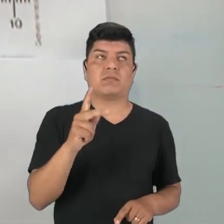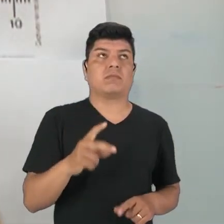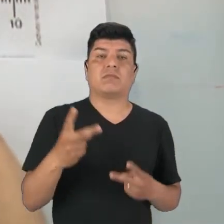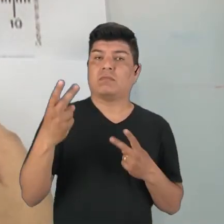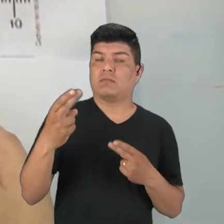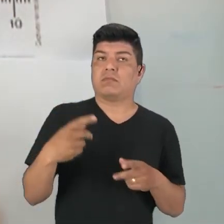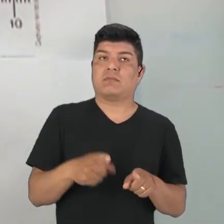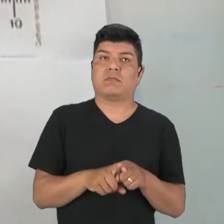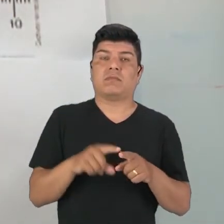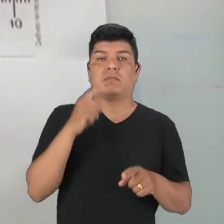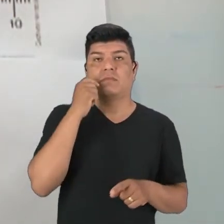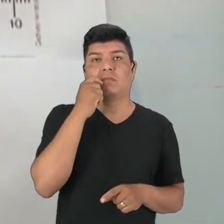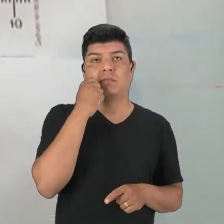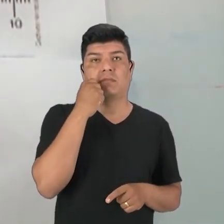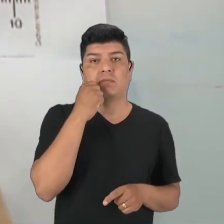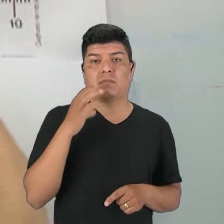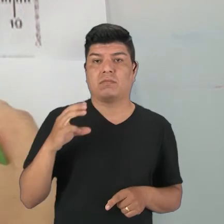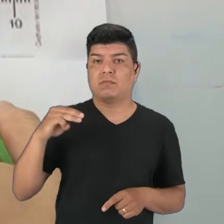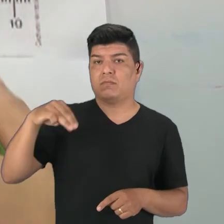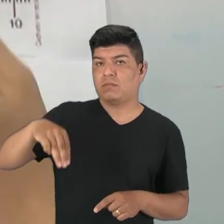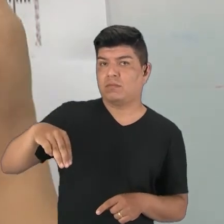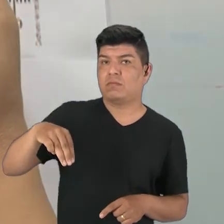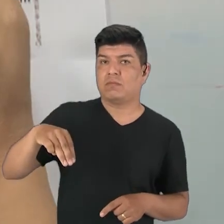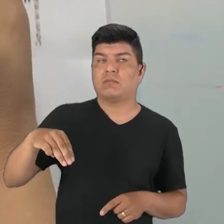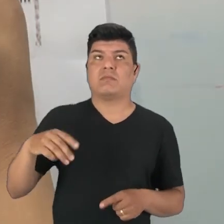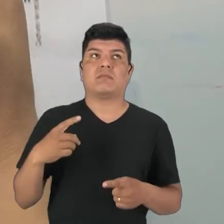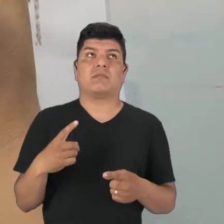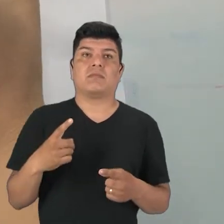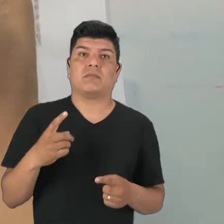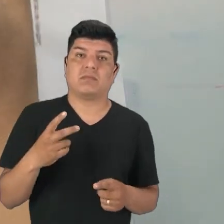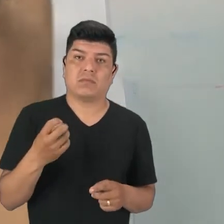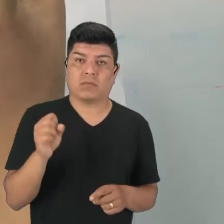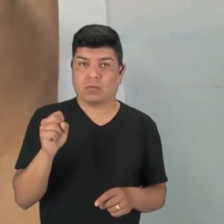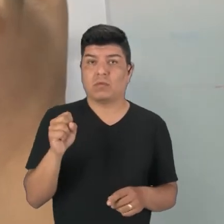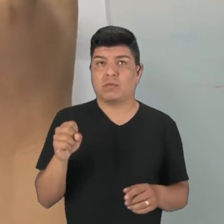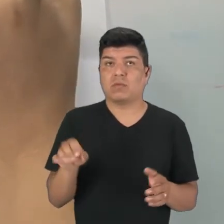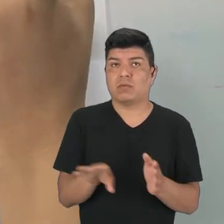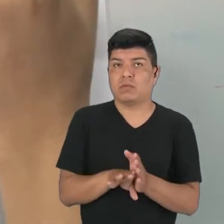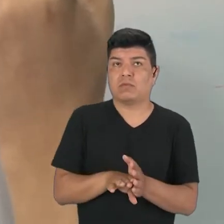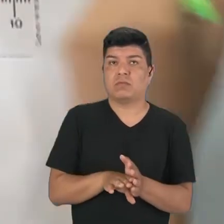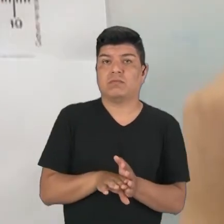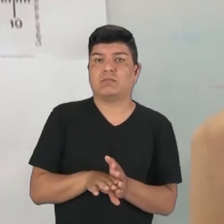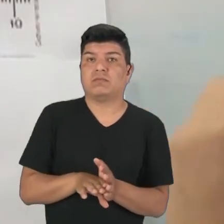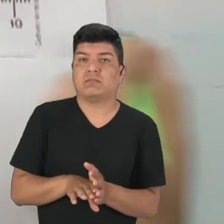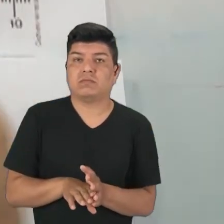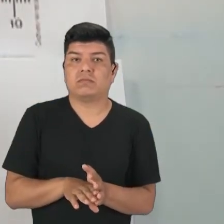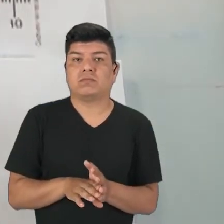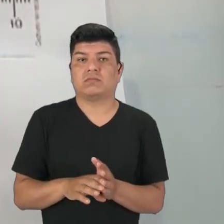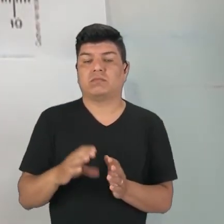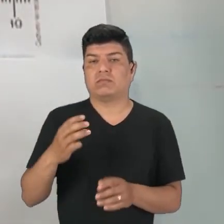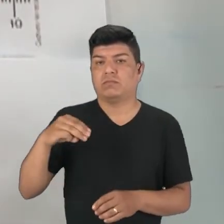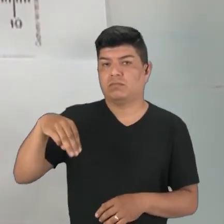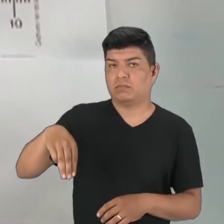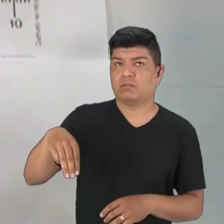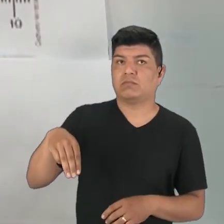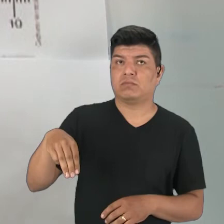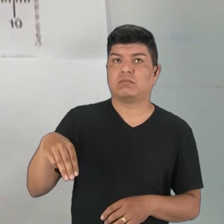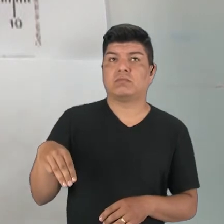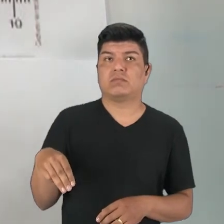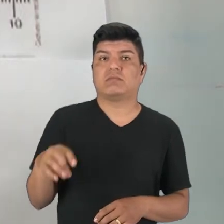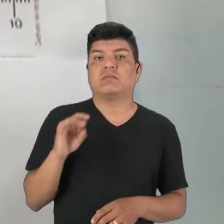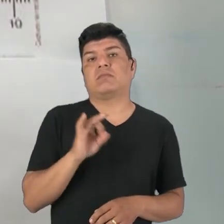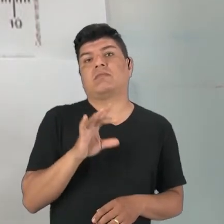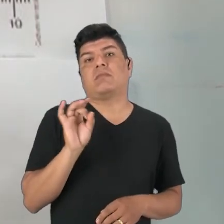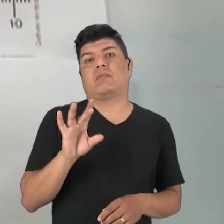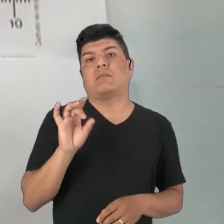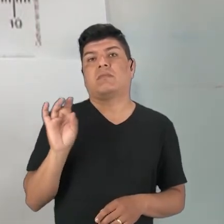mesma forma, esse lápis aqui, ó. Centímetros, eu já sei que tem 8 aqui, ó. 8 centímetros. E milímetros é cada um